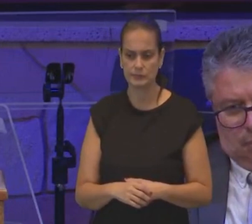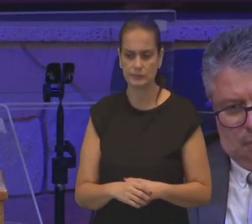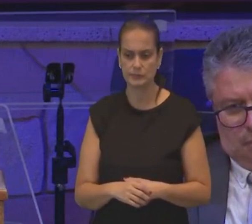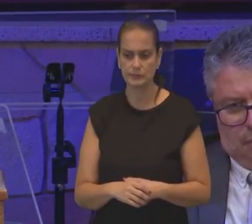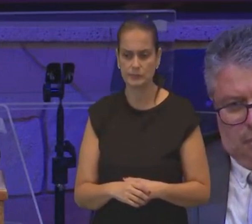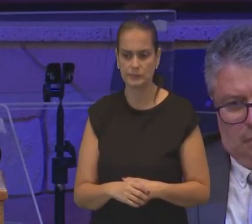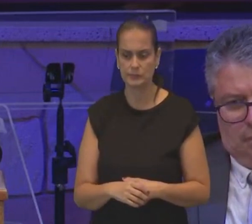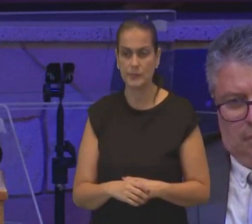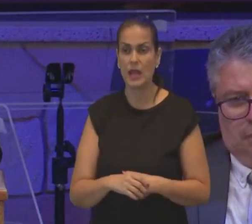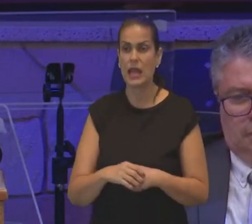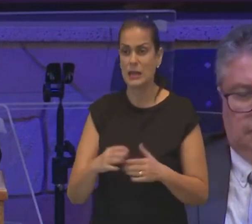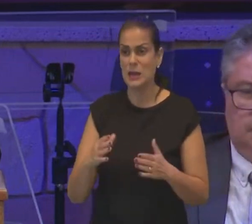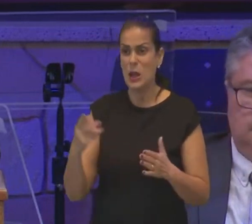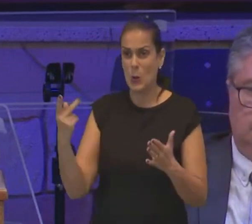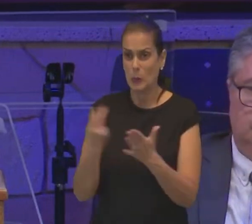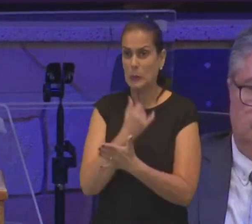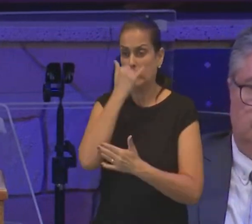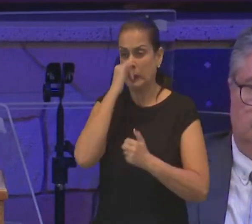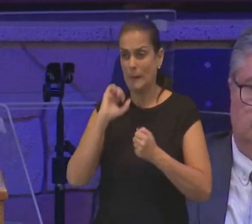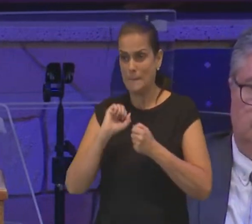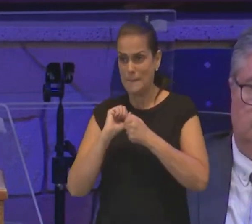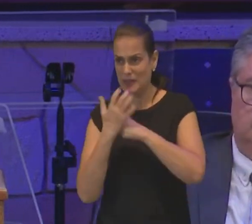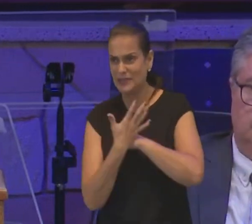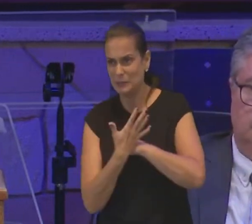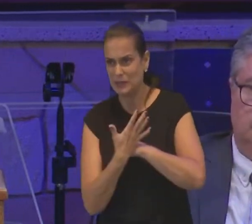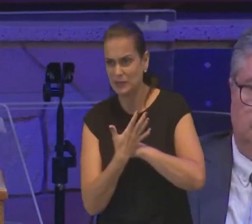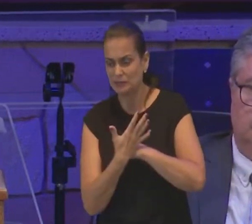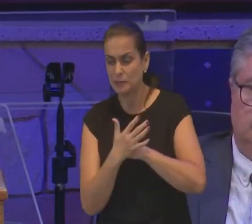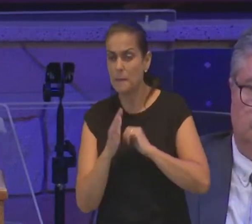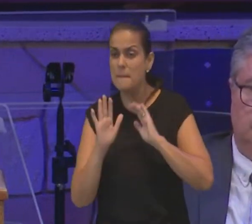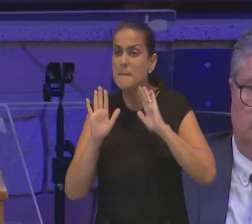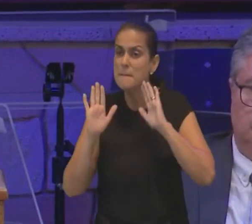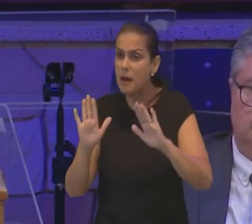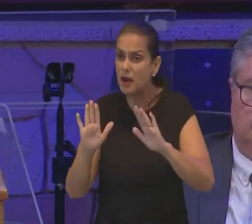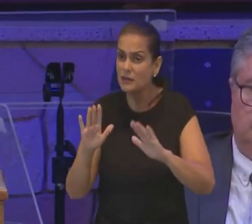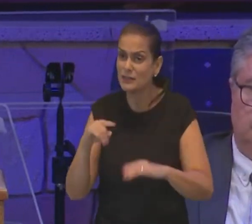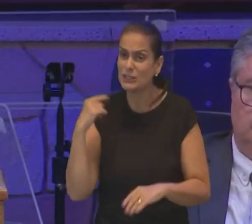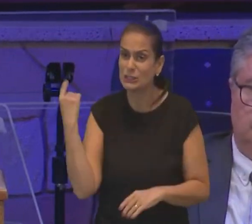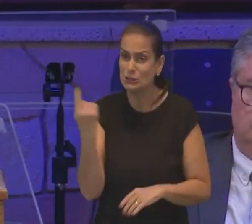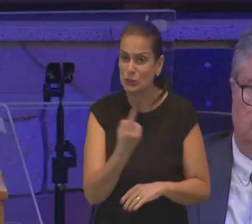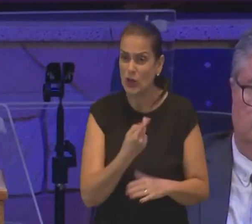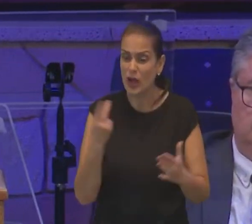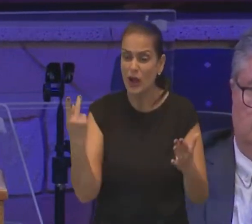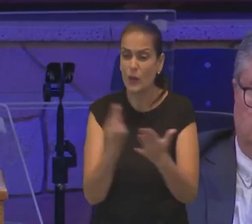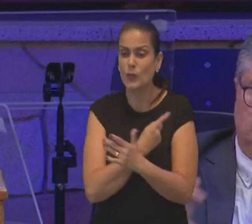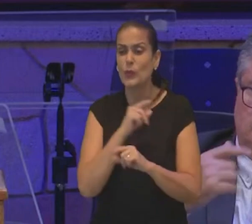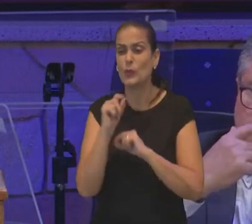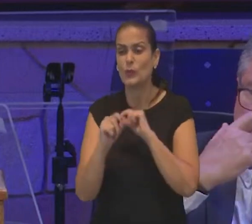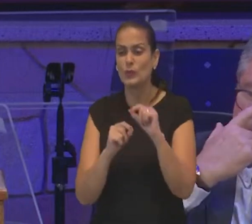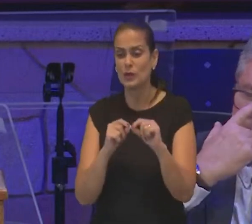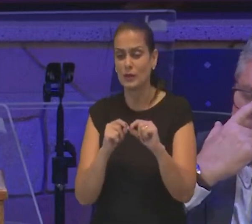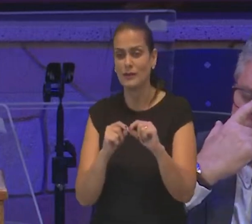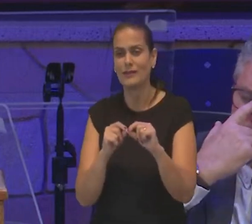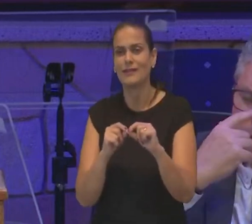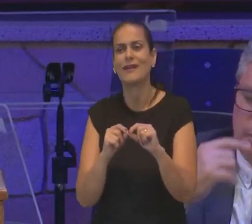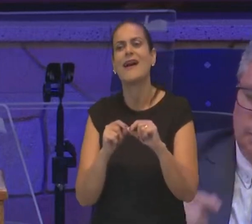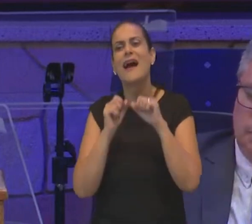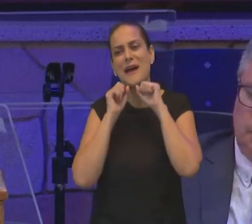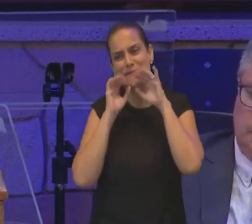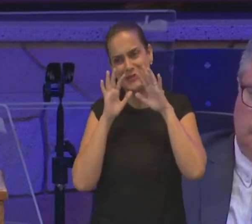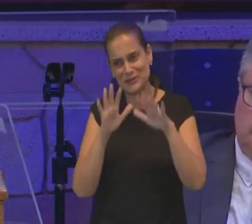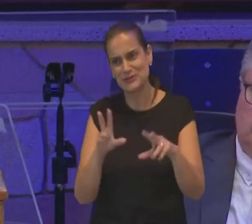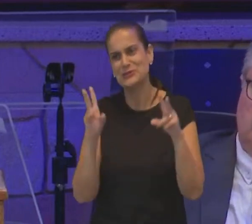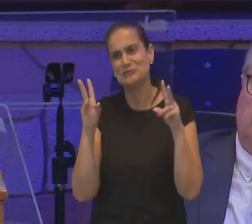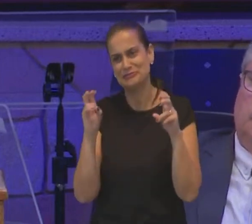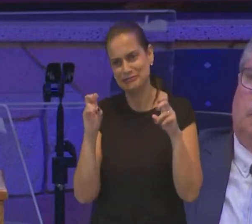a pandemia chegou, mas a pandemia para a gente foi uma benção.